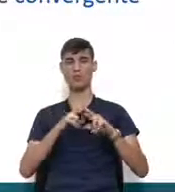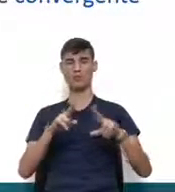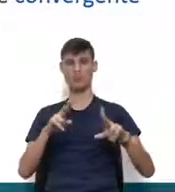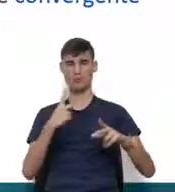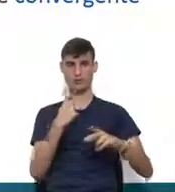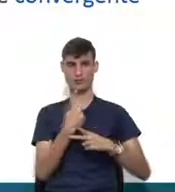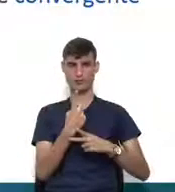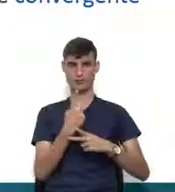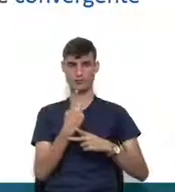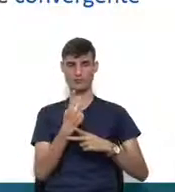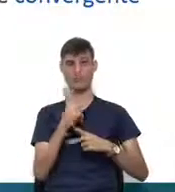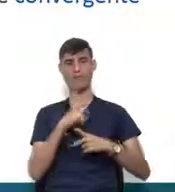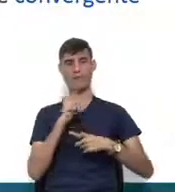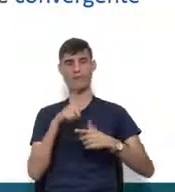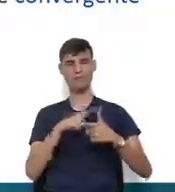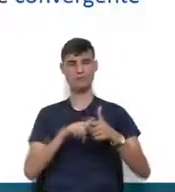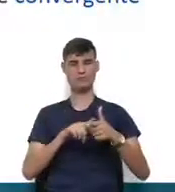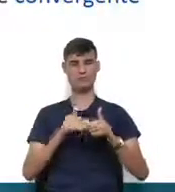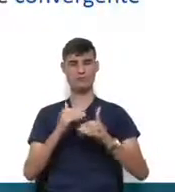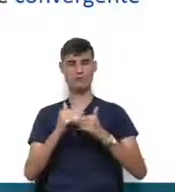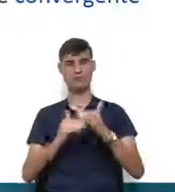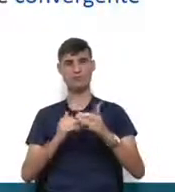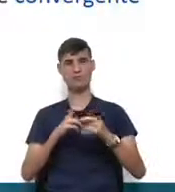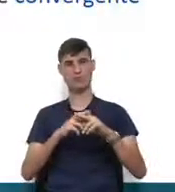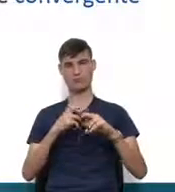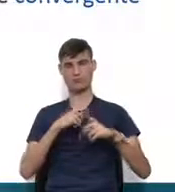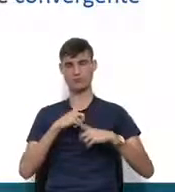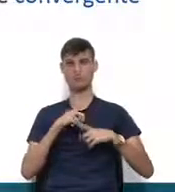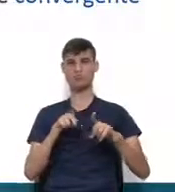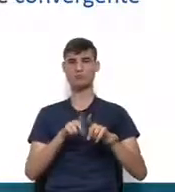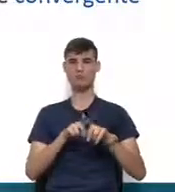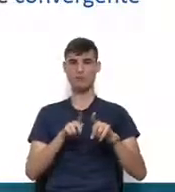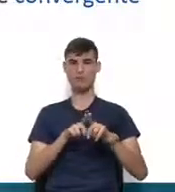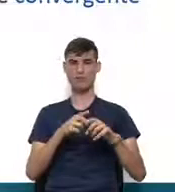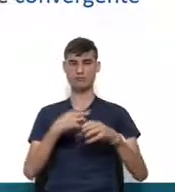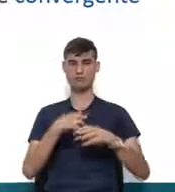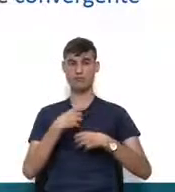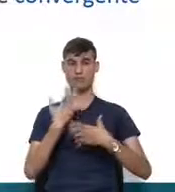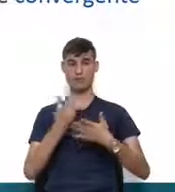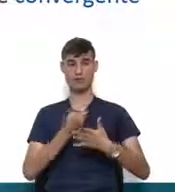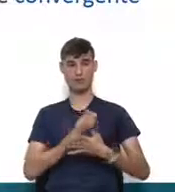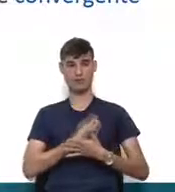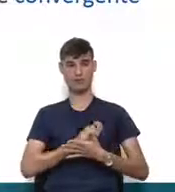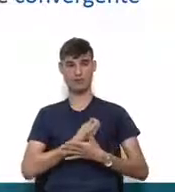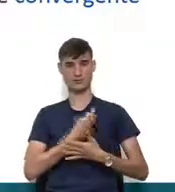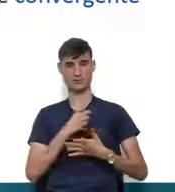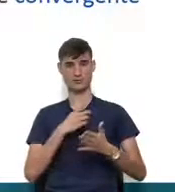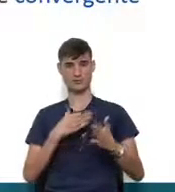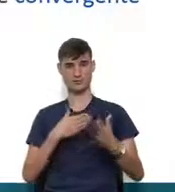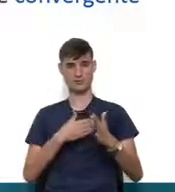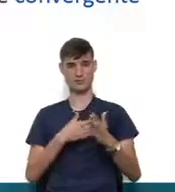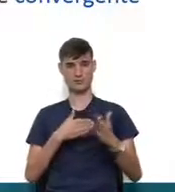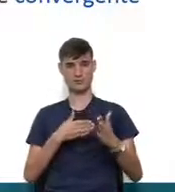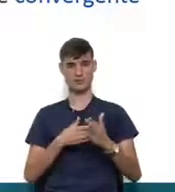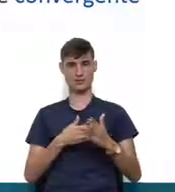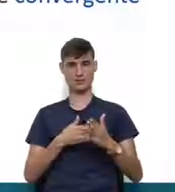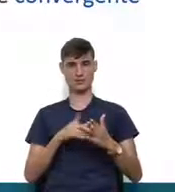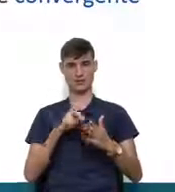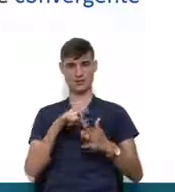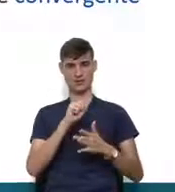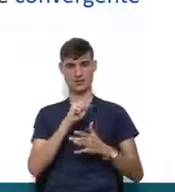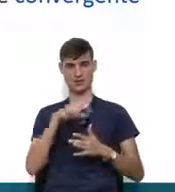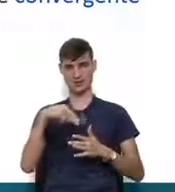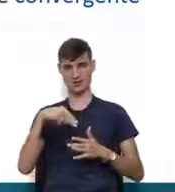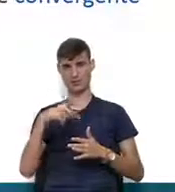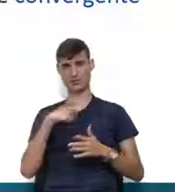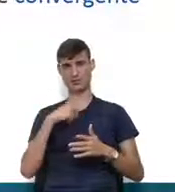1, ela vai divergir. E nós podemos considerar também que quando existe o limite, né, deste Sn com